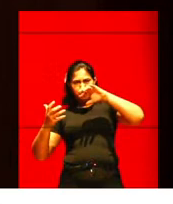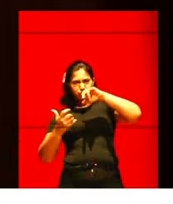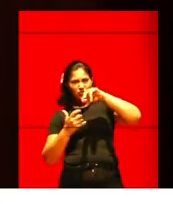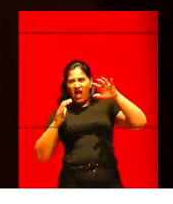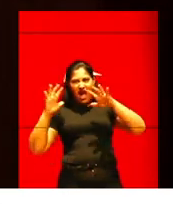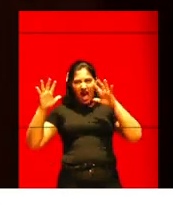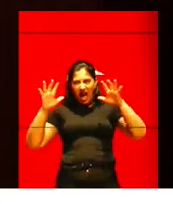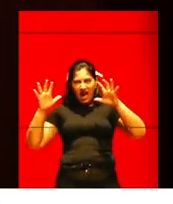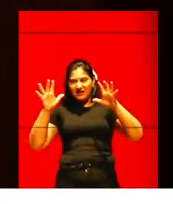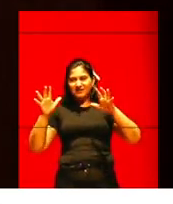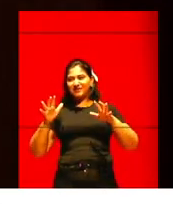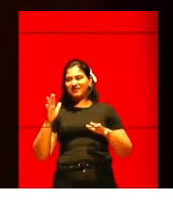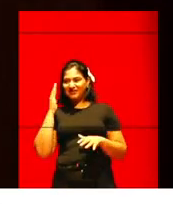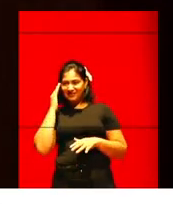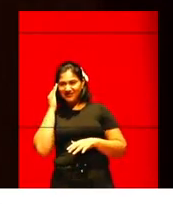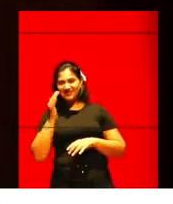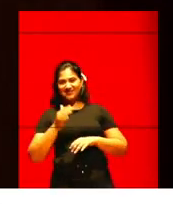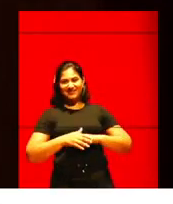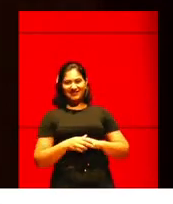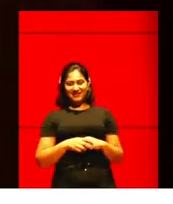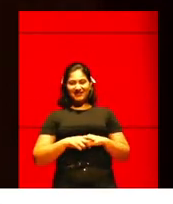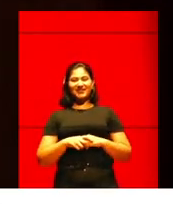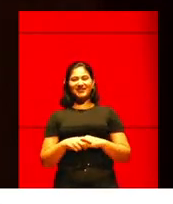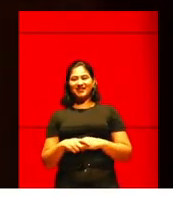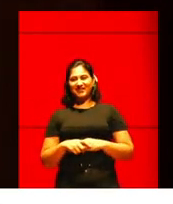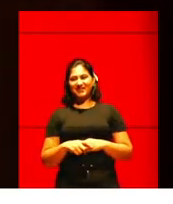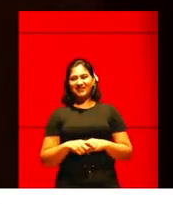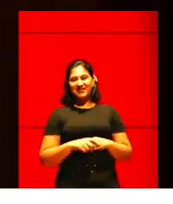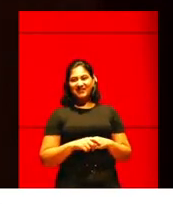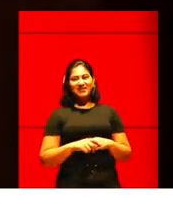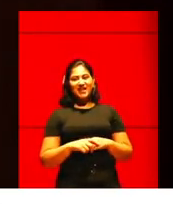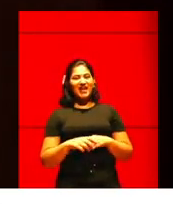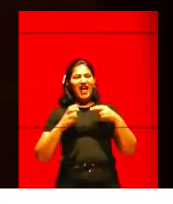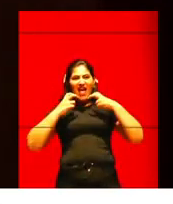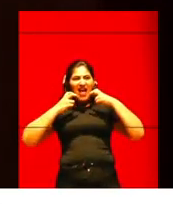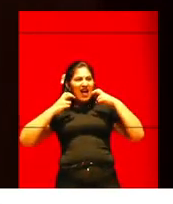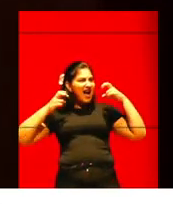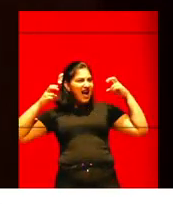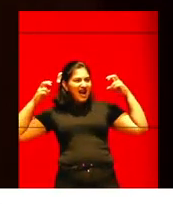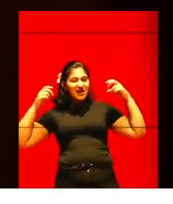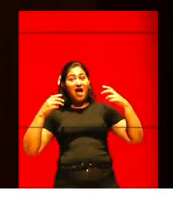3. Bora ver o que o Manto queria com a gente com essa obra. Vamos gritar.